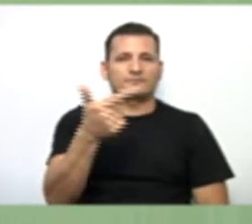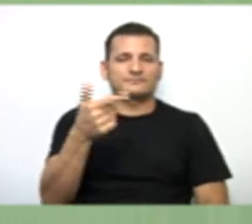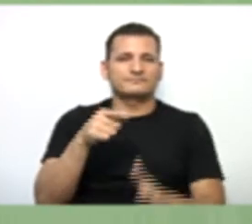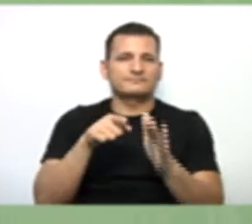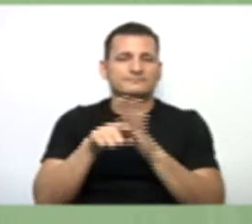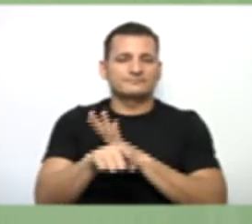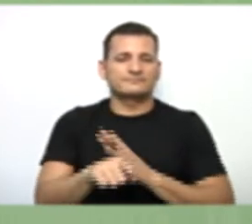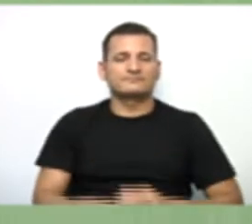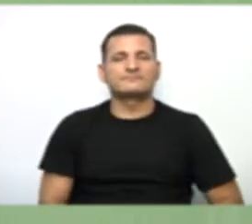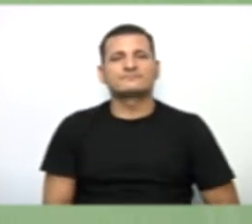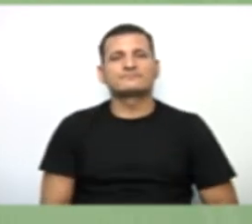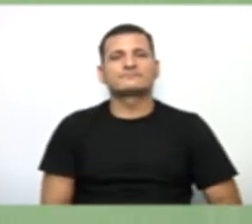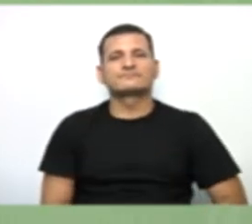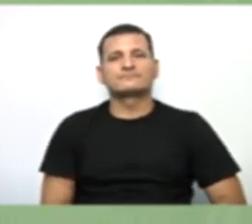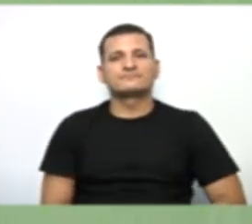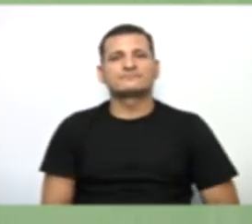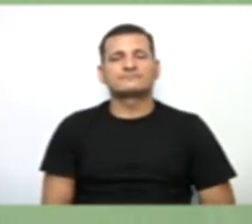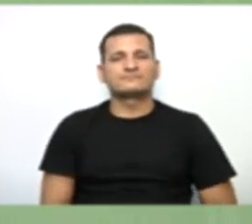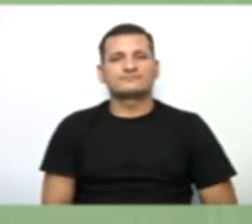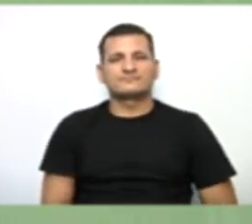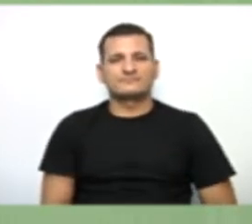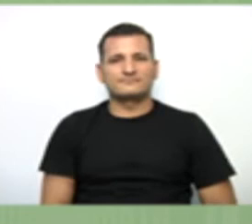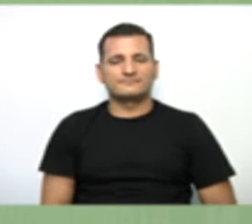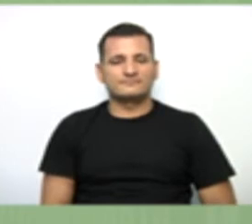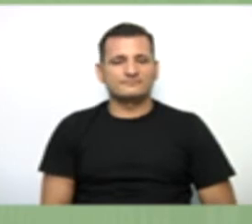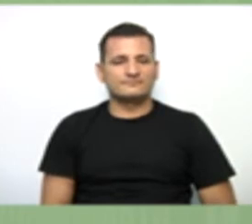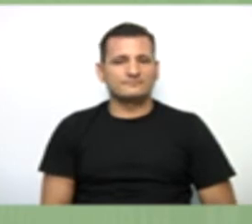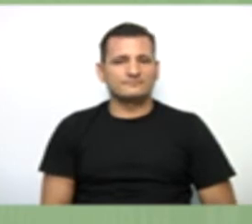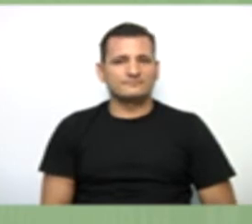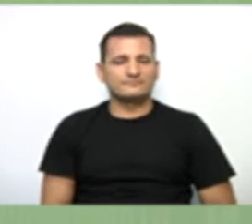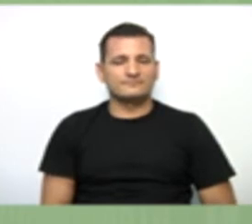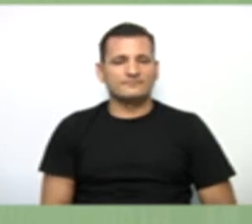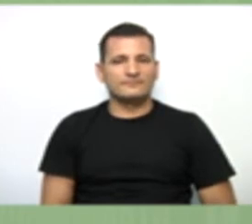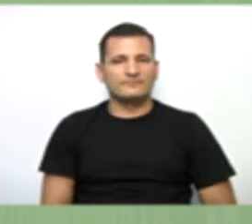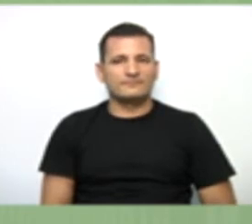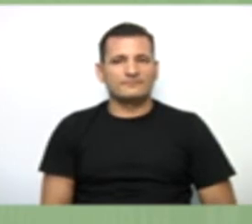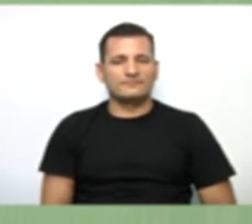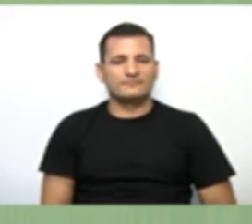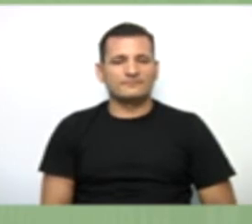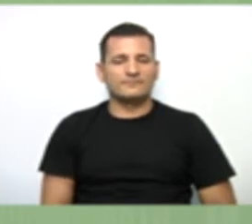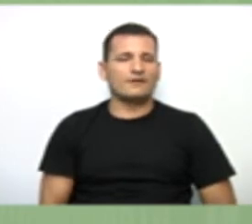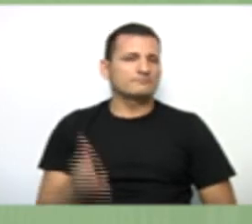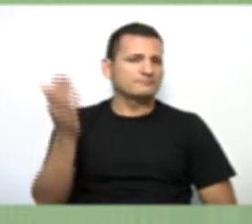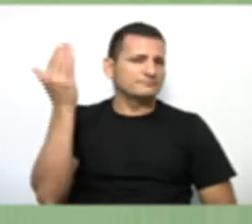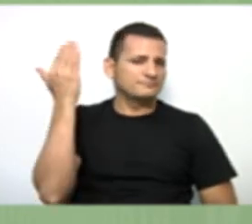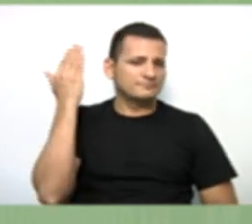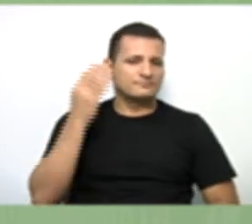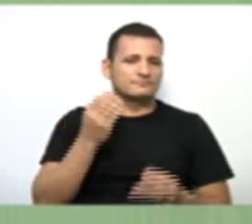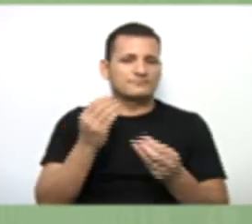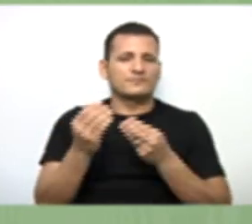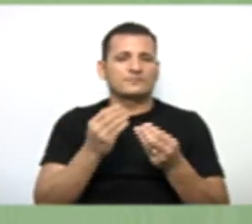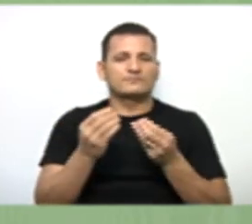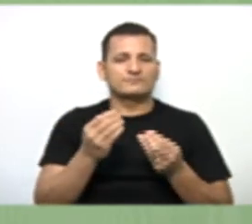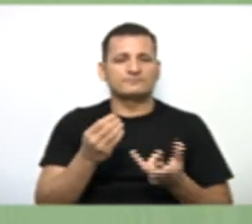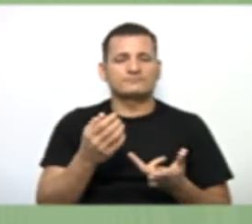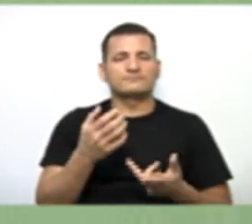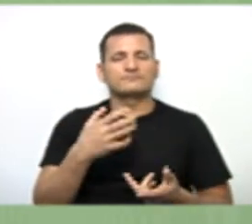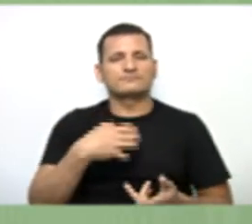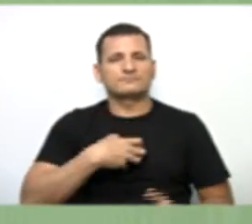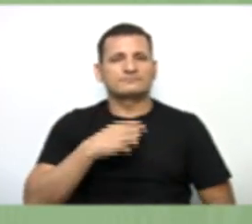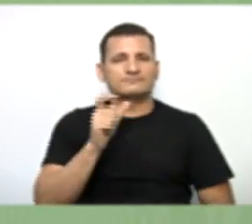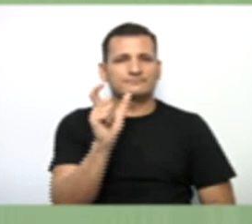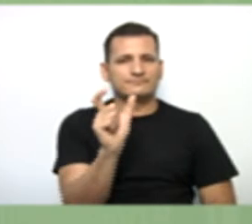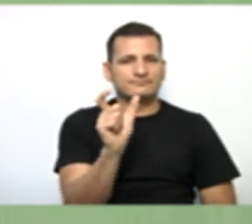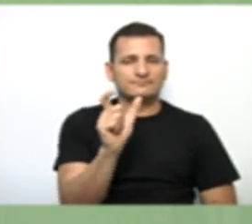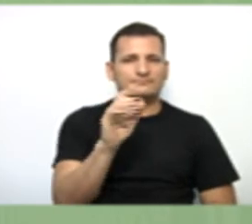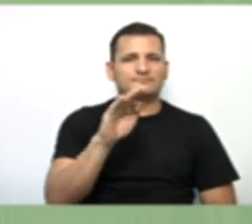aí, são 14 questões, quase terminando, olha que coisa interessante. Antigamente, como se soletrava Bahia, todo mundo